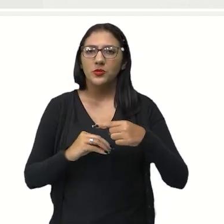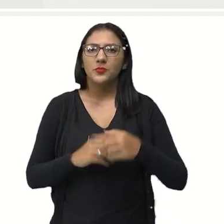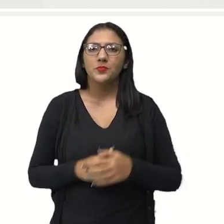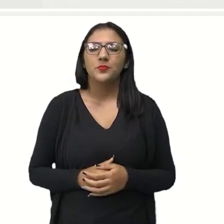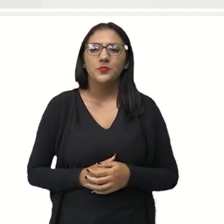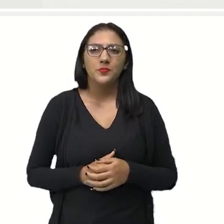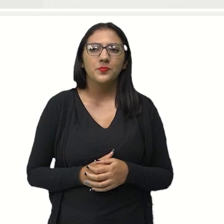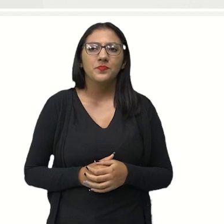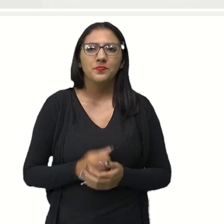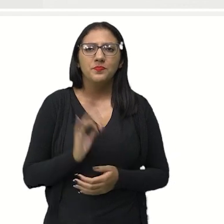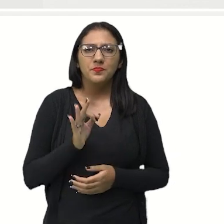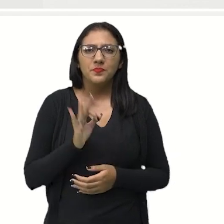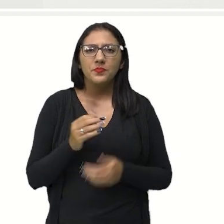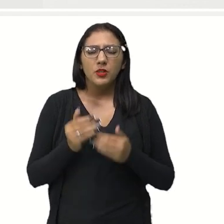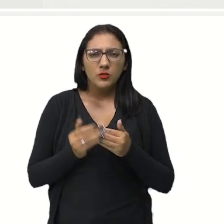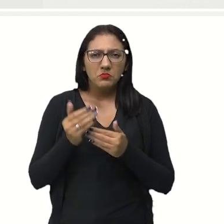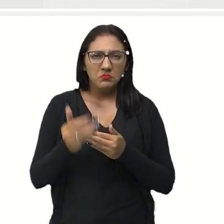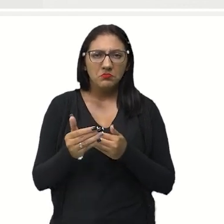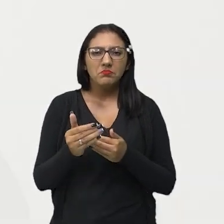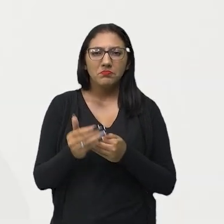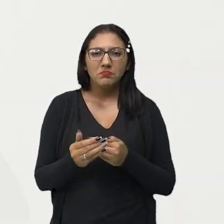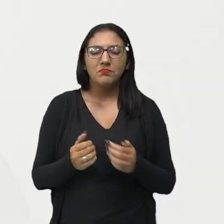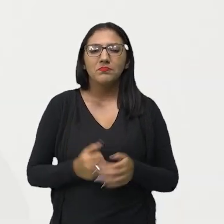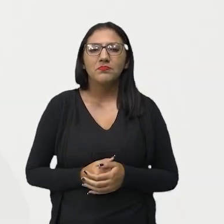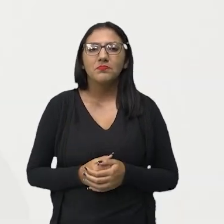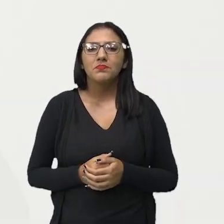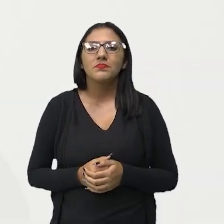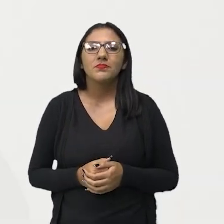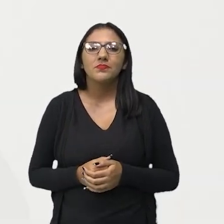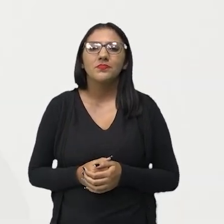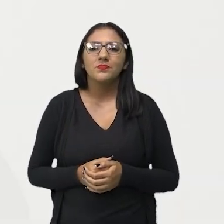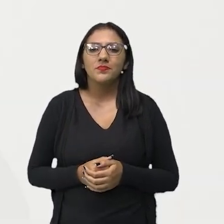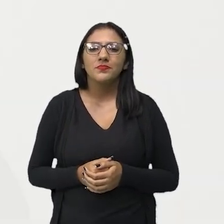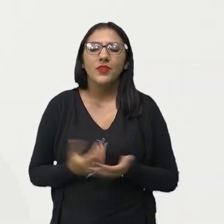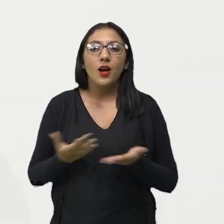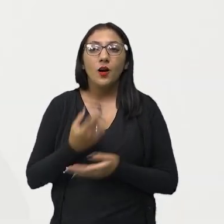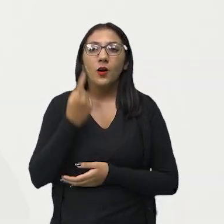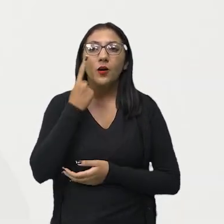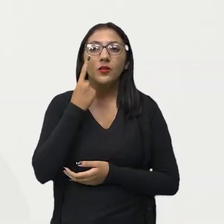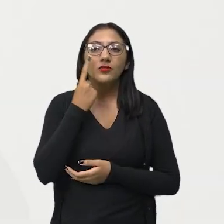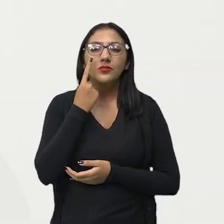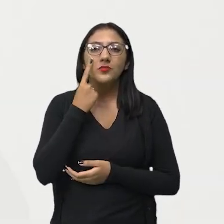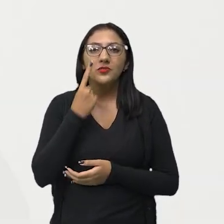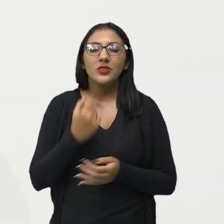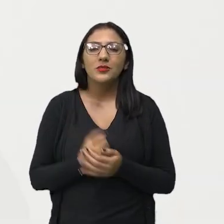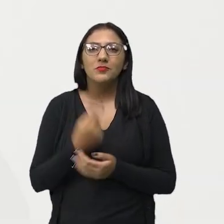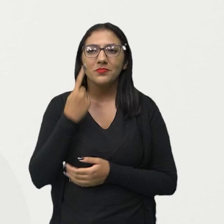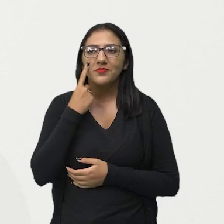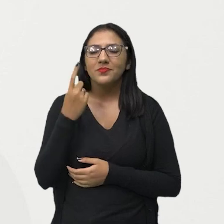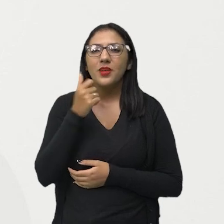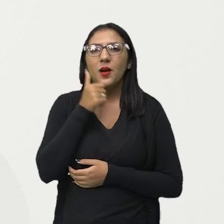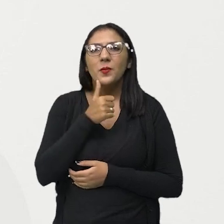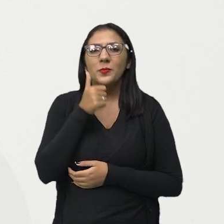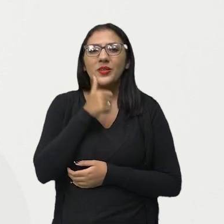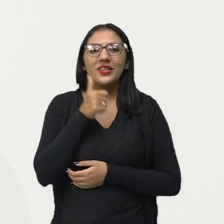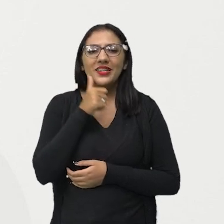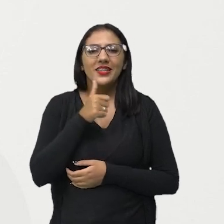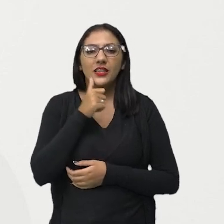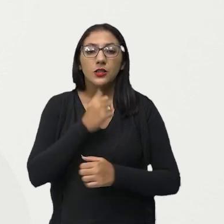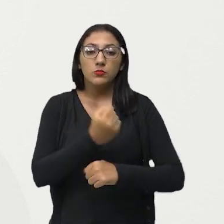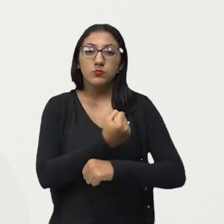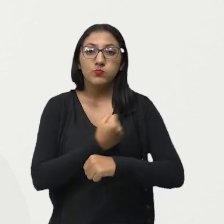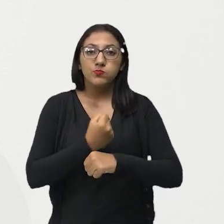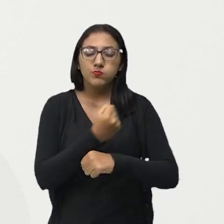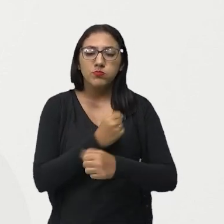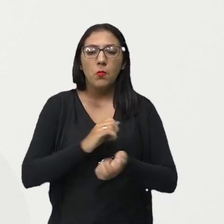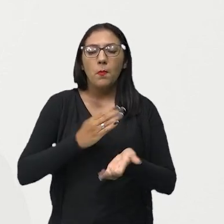questão. Beleza? Podemos seguir em frente? Vamos ver então aí, ó, a nossa cozinheira aí, ó. Ela está confeccionando um